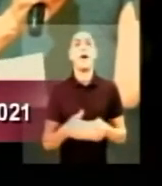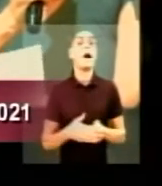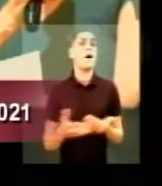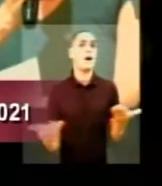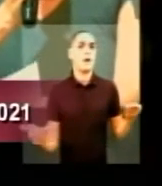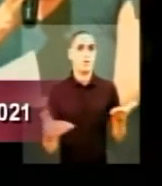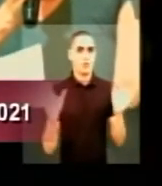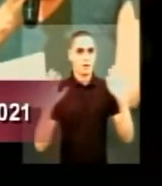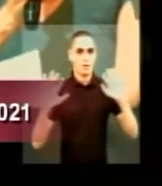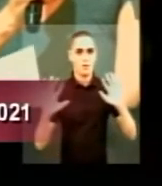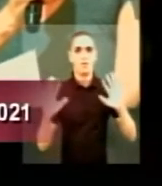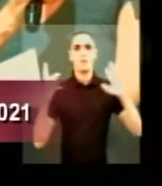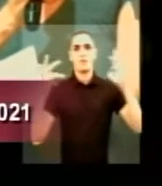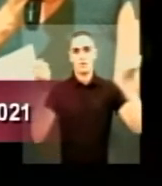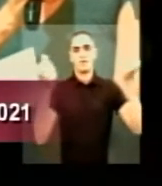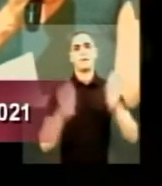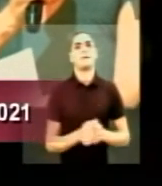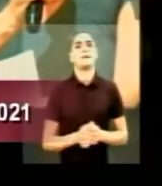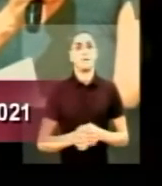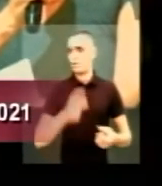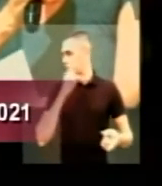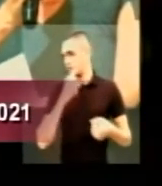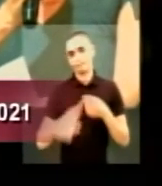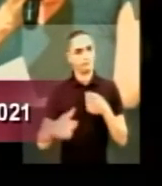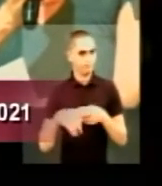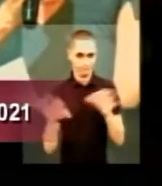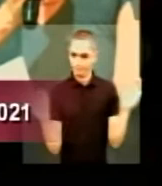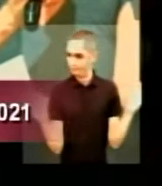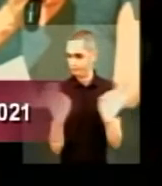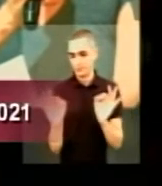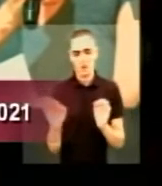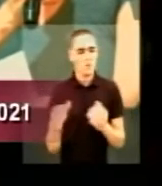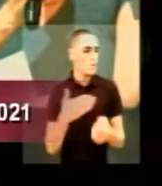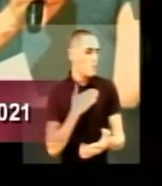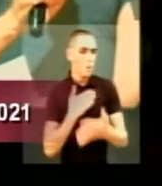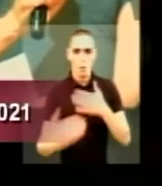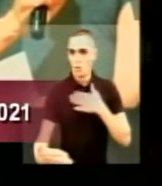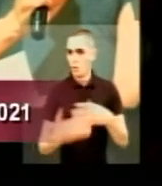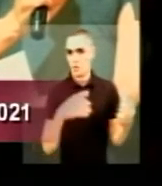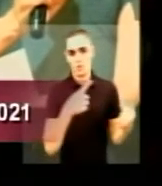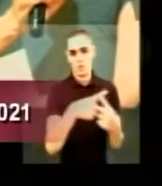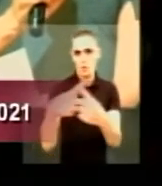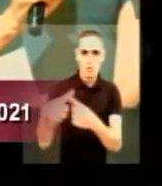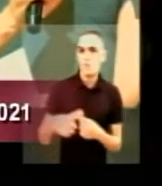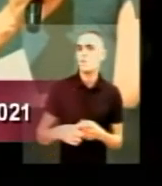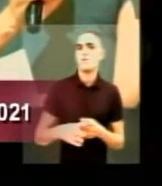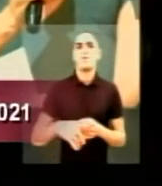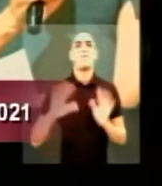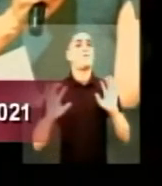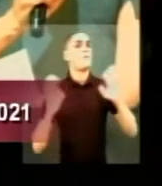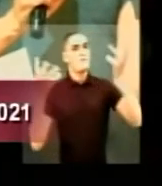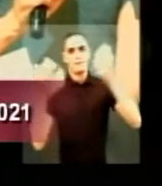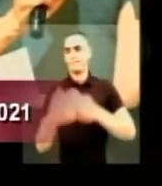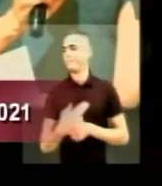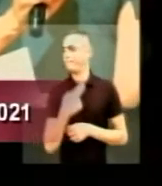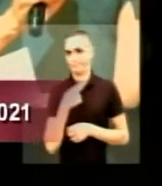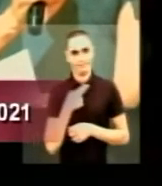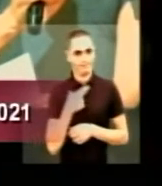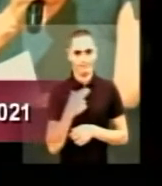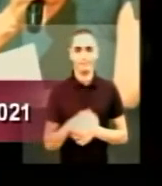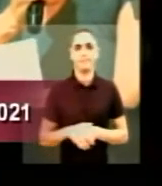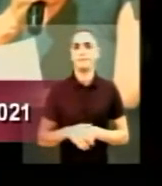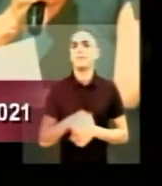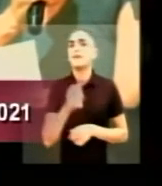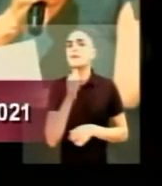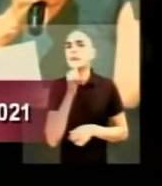Festas. As festas estão proibidas, qualquer tipo de festa. Os buffets,